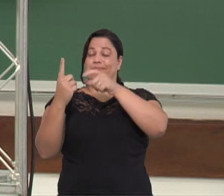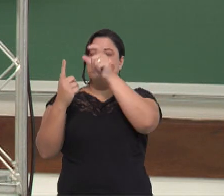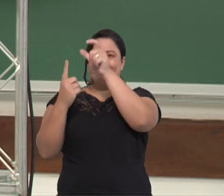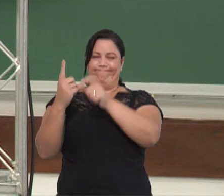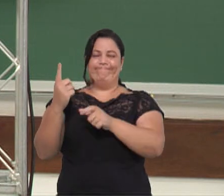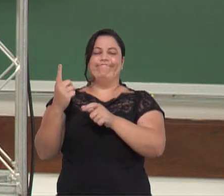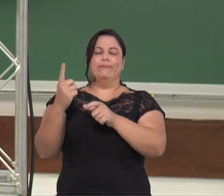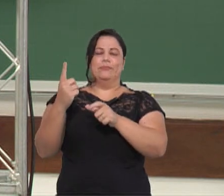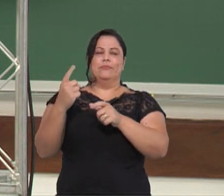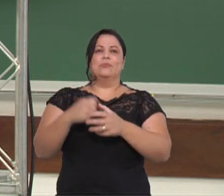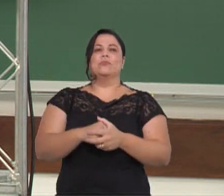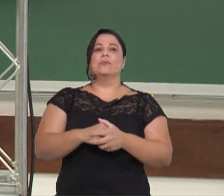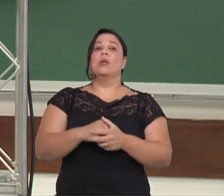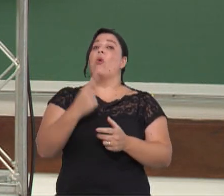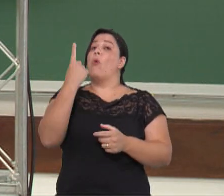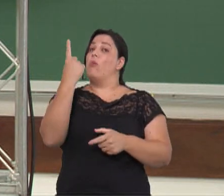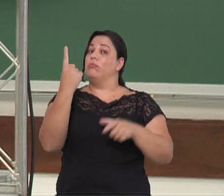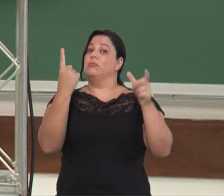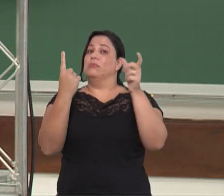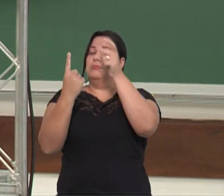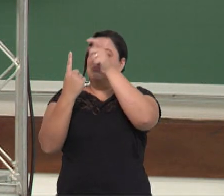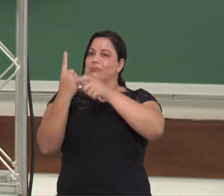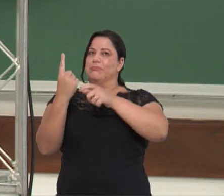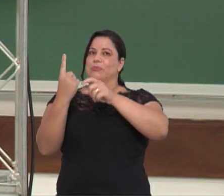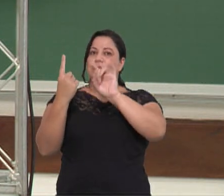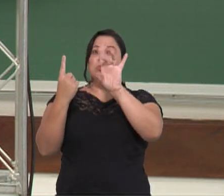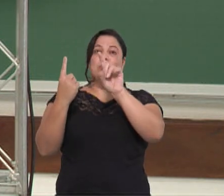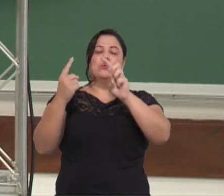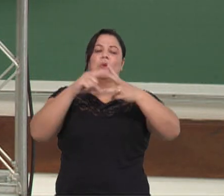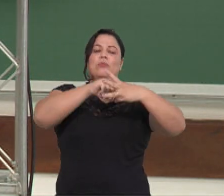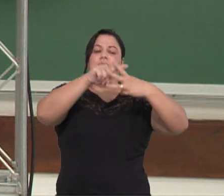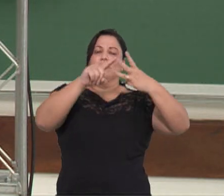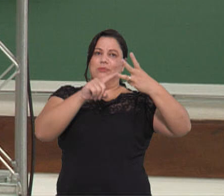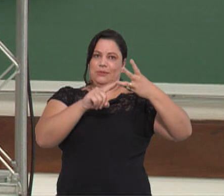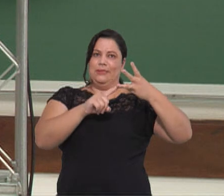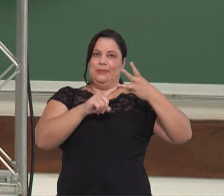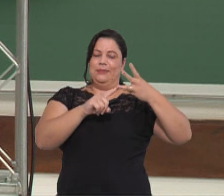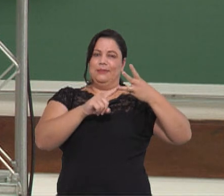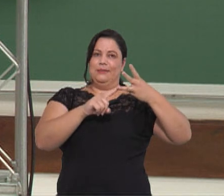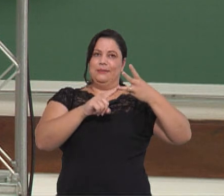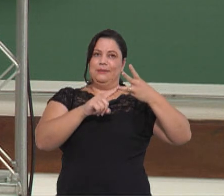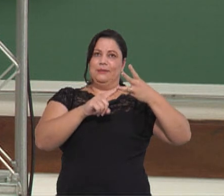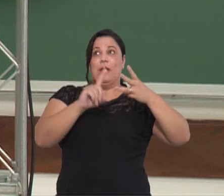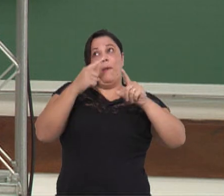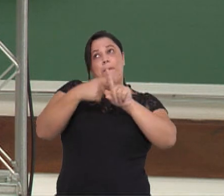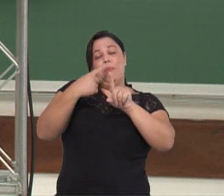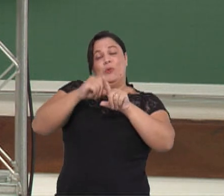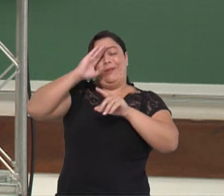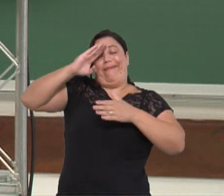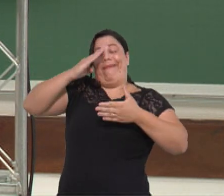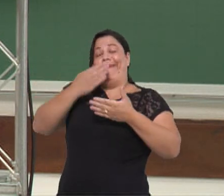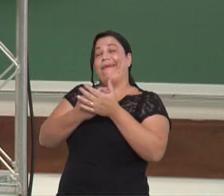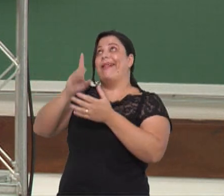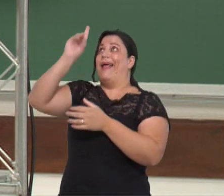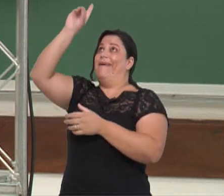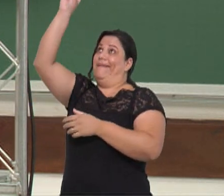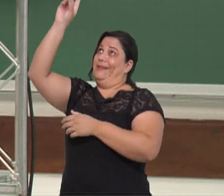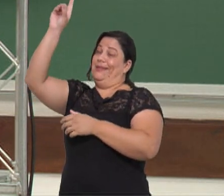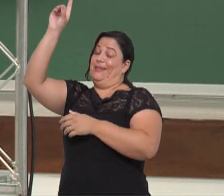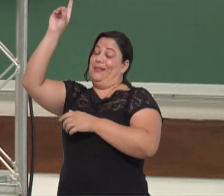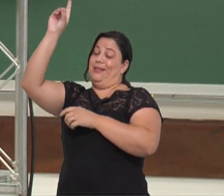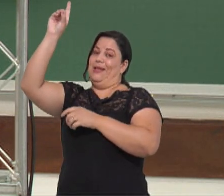legislativo e o judiciário nas mãos de uma pessoa só, colocada no poder por Deus, que se acreditava na época, por